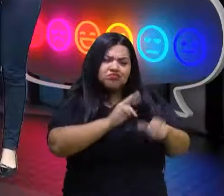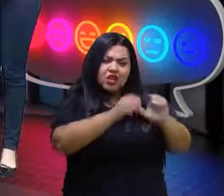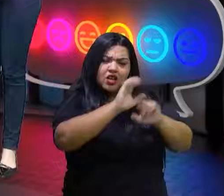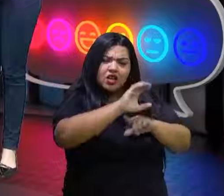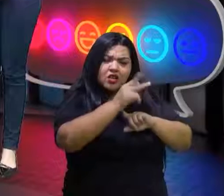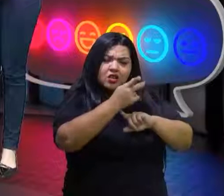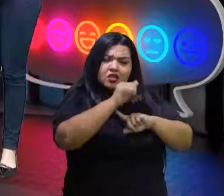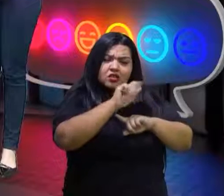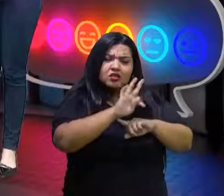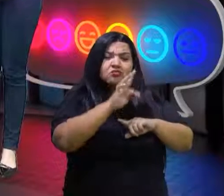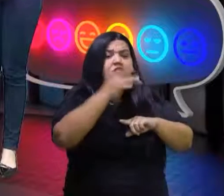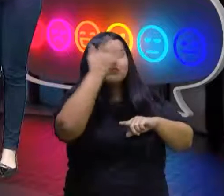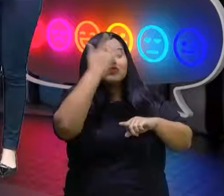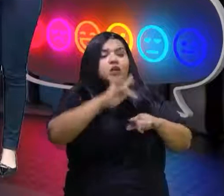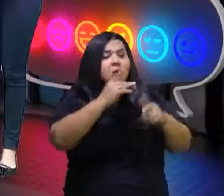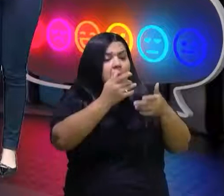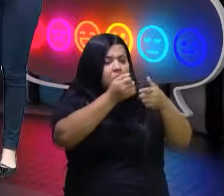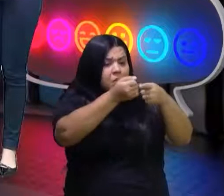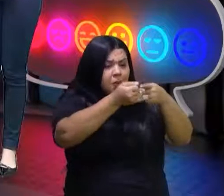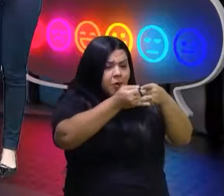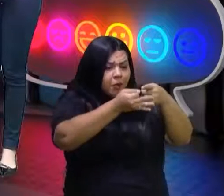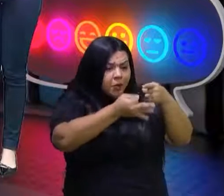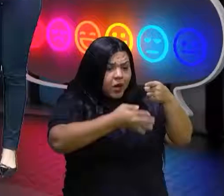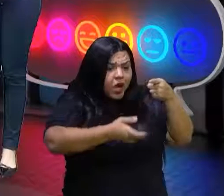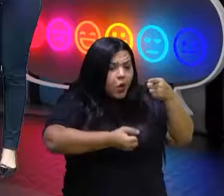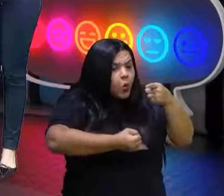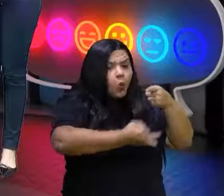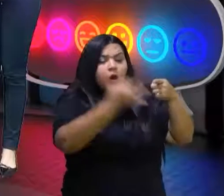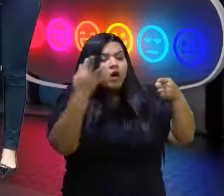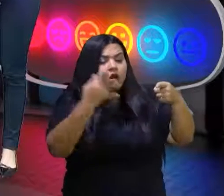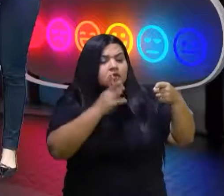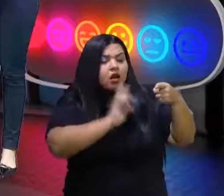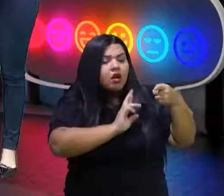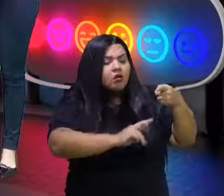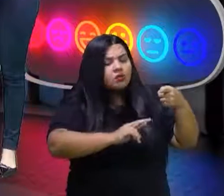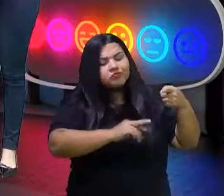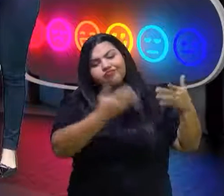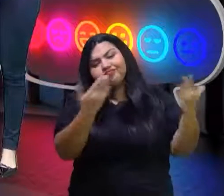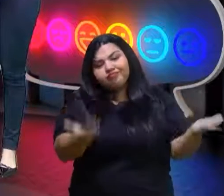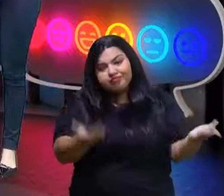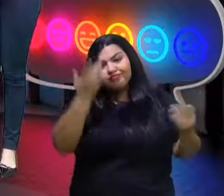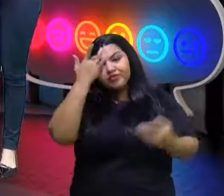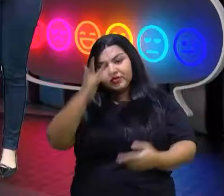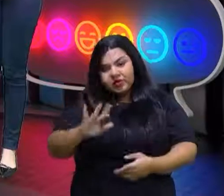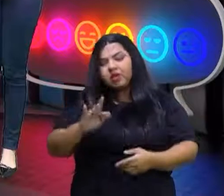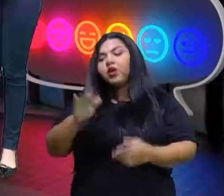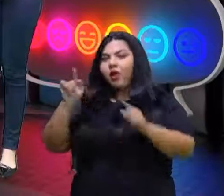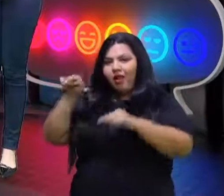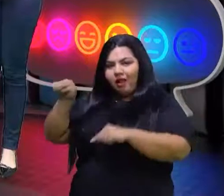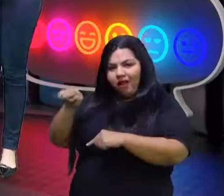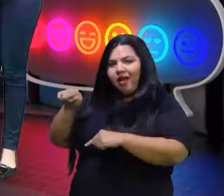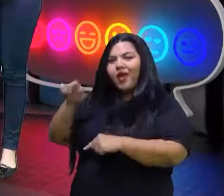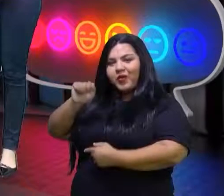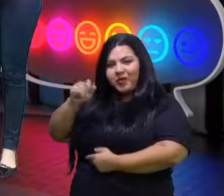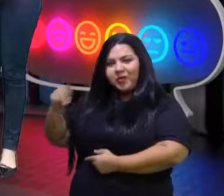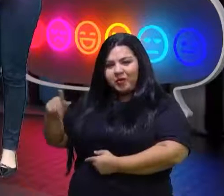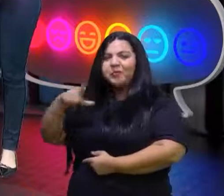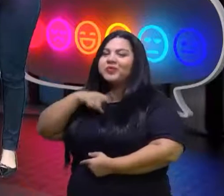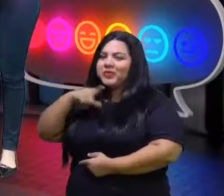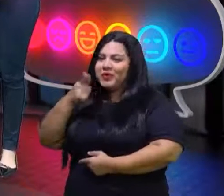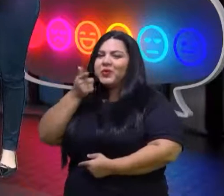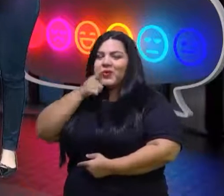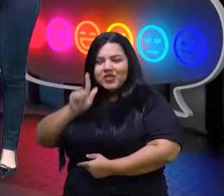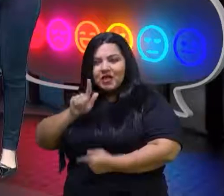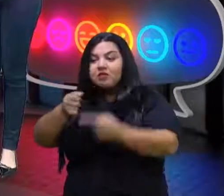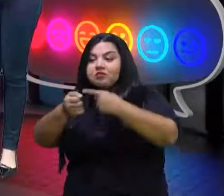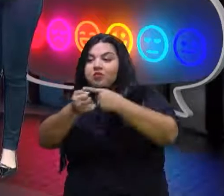acaba sem ter como contar, como ter um resultado, né? E uma maneira de vocês interagirem conosco também. Se você não tem acesso